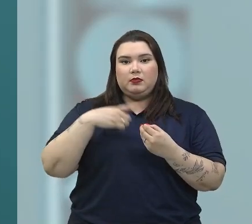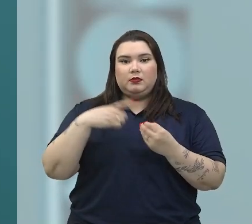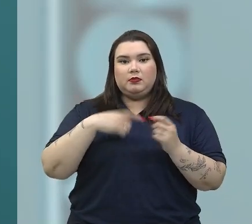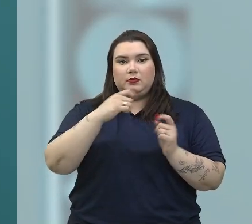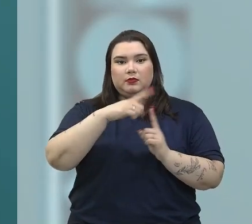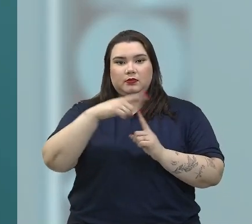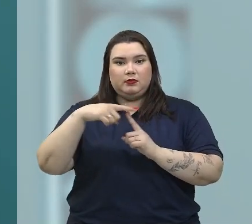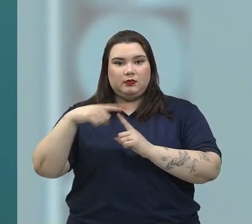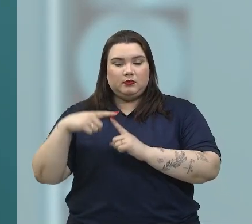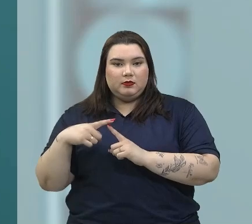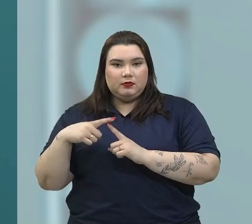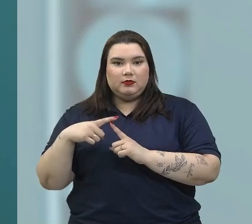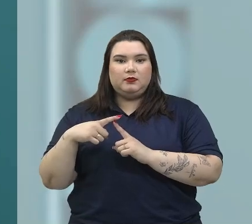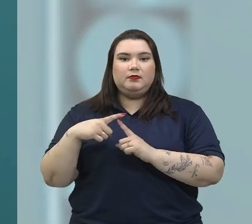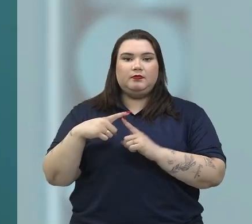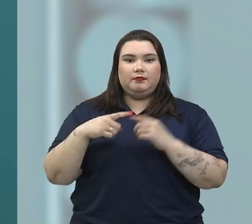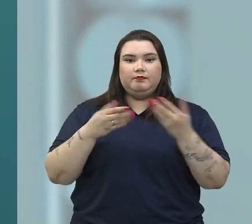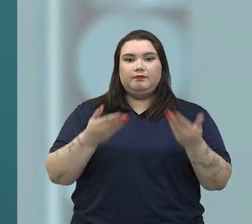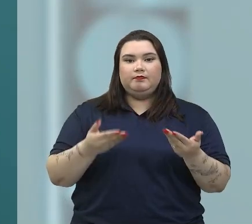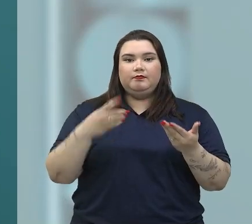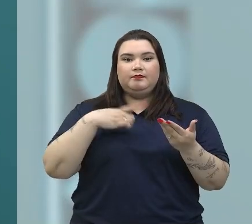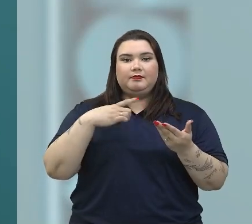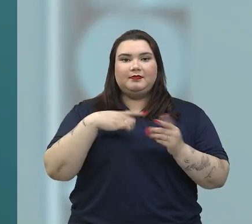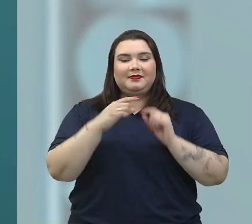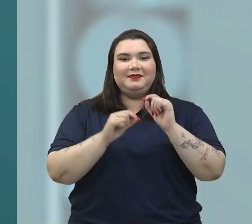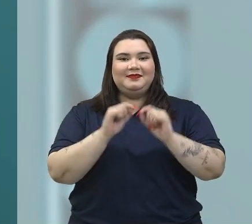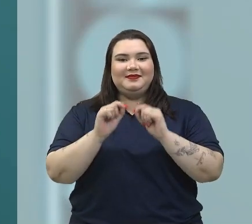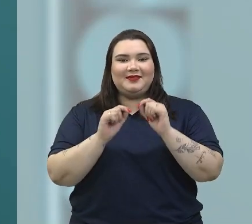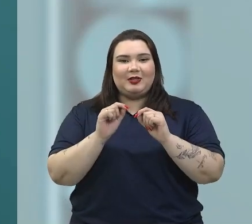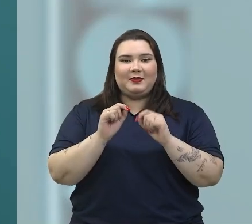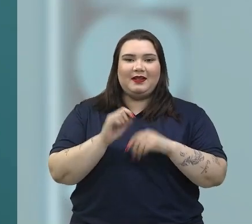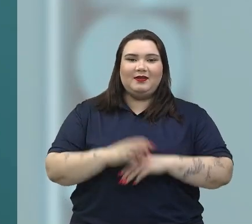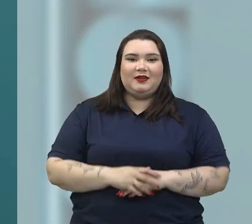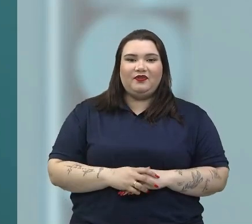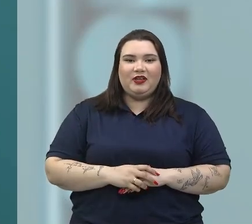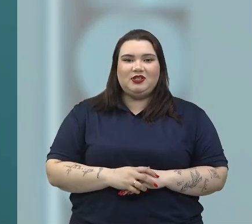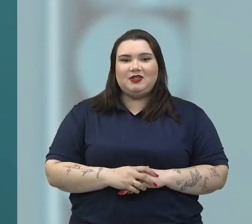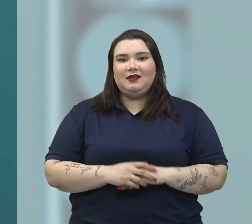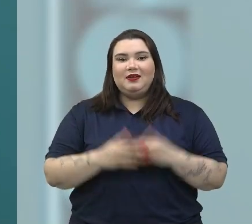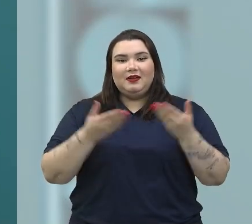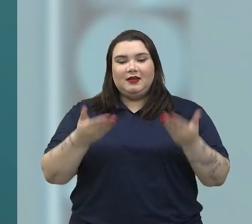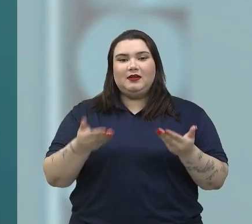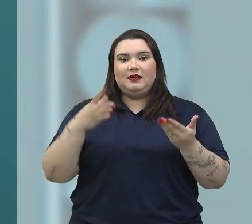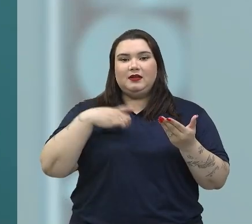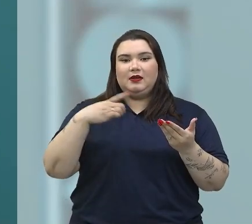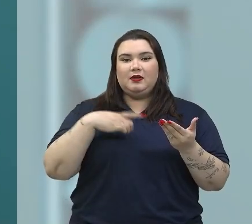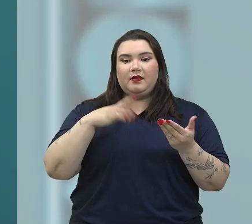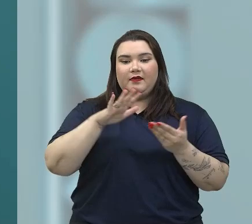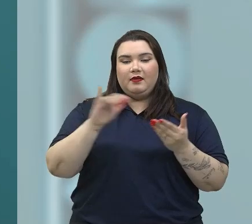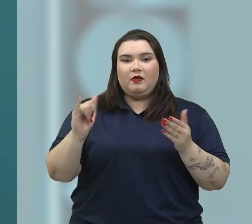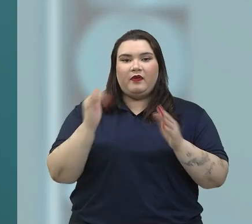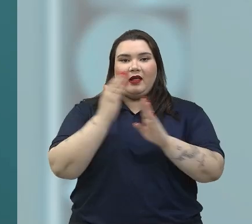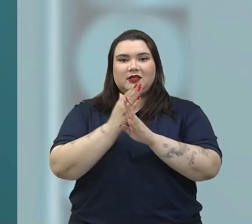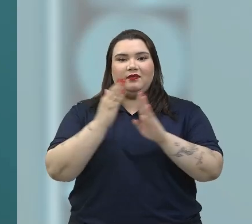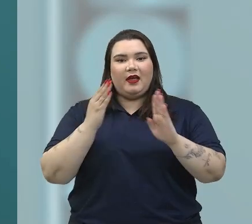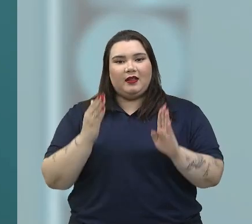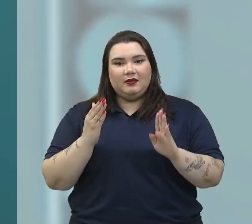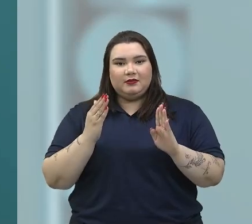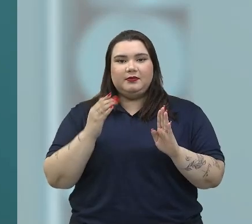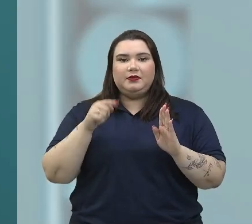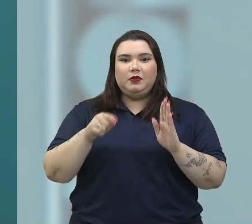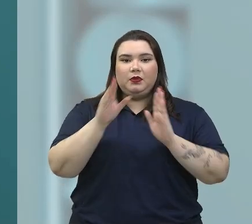gêneros, tem certas características. Então, esse conjunto de obras que vai aparecer vai justamente identificar esse período